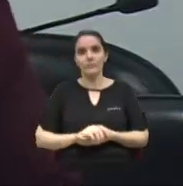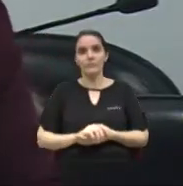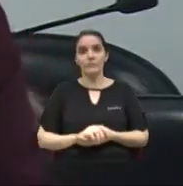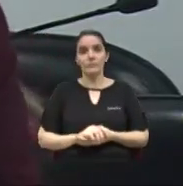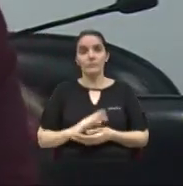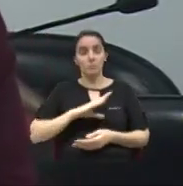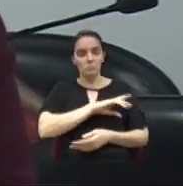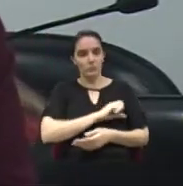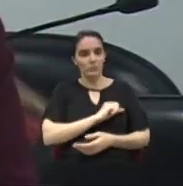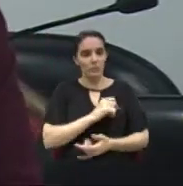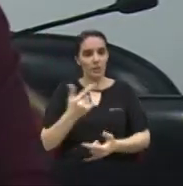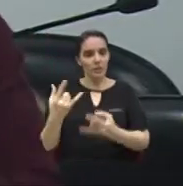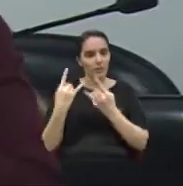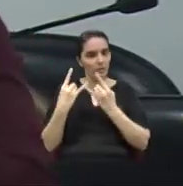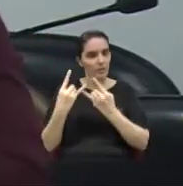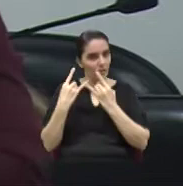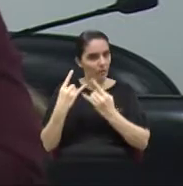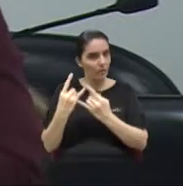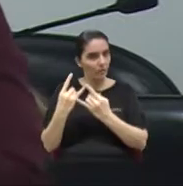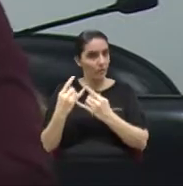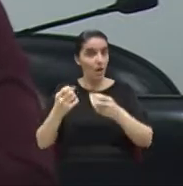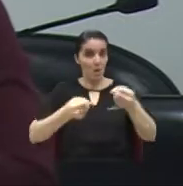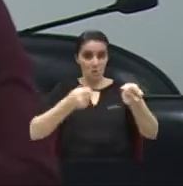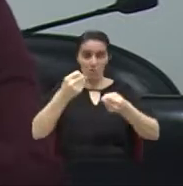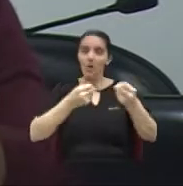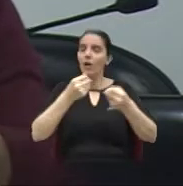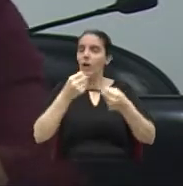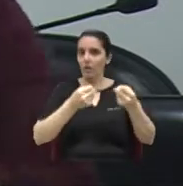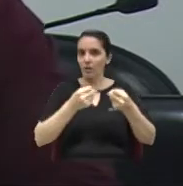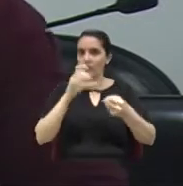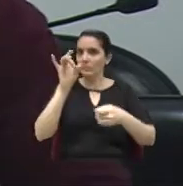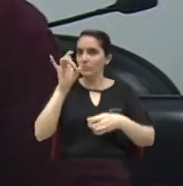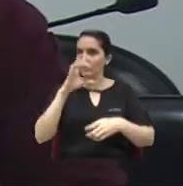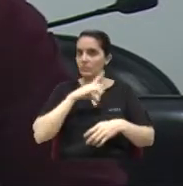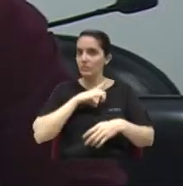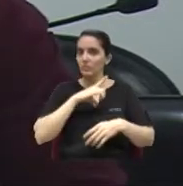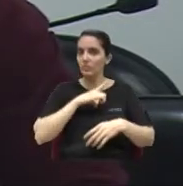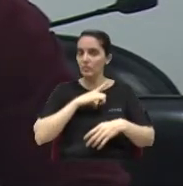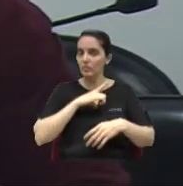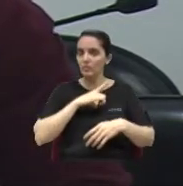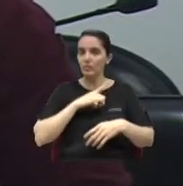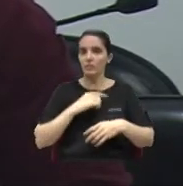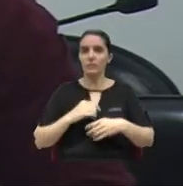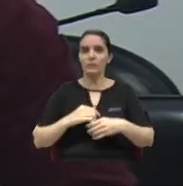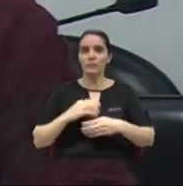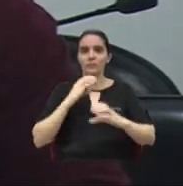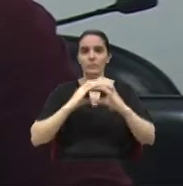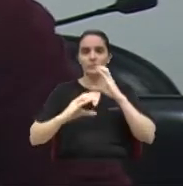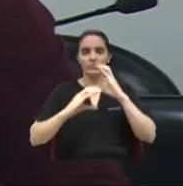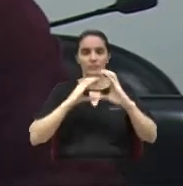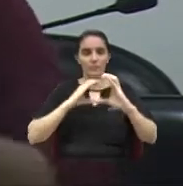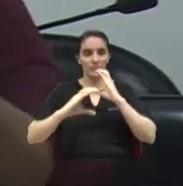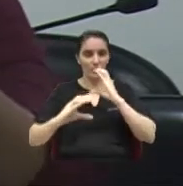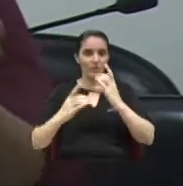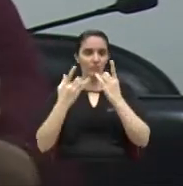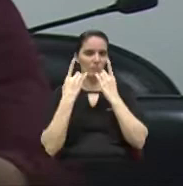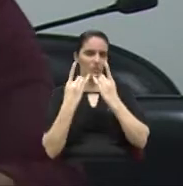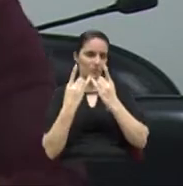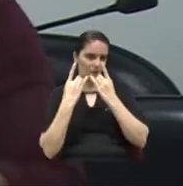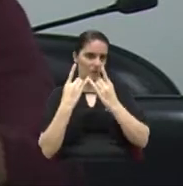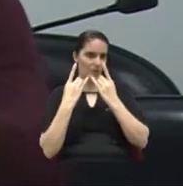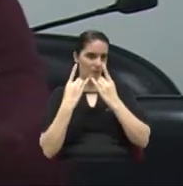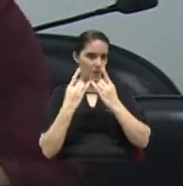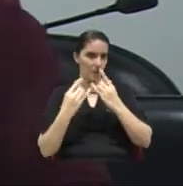rock. Se você entrar no meu carro hoje, você vai ver que eu vou estar ouvindo PG. É do